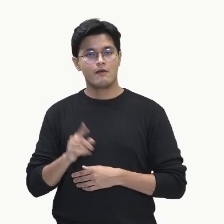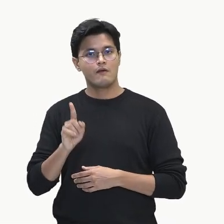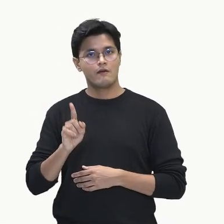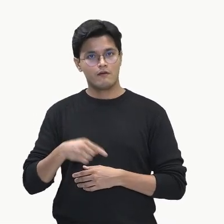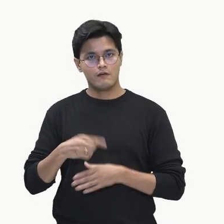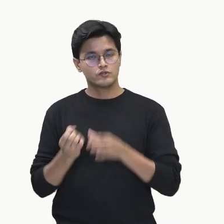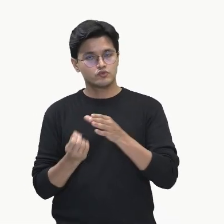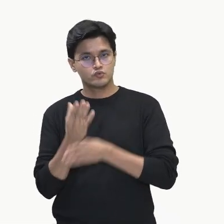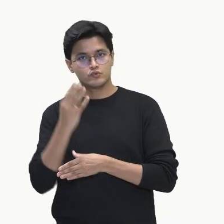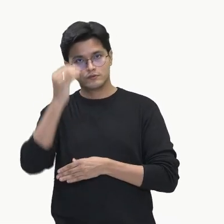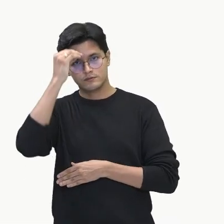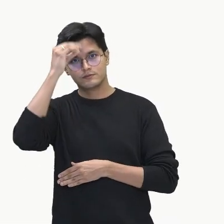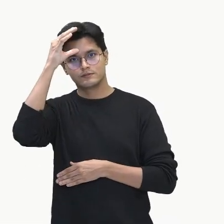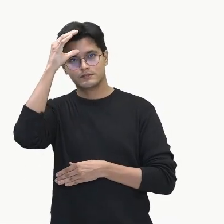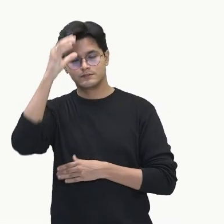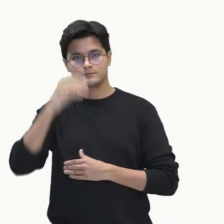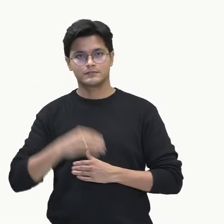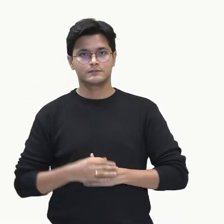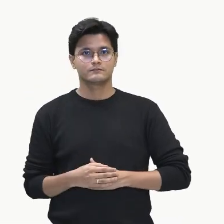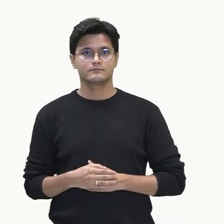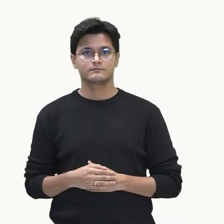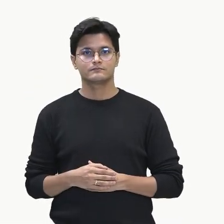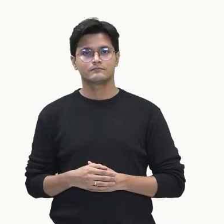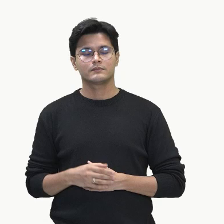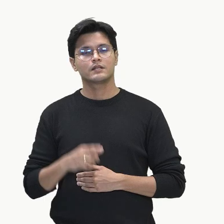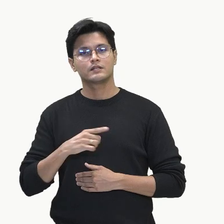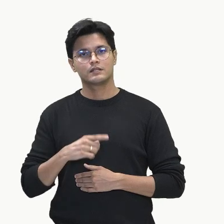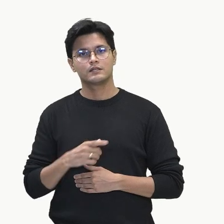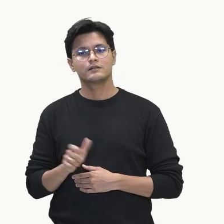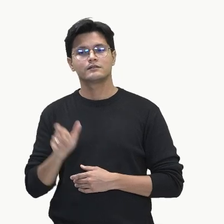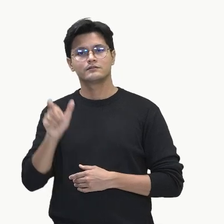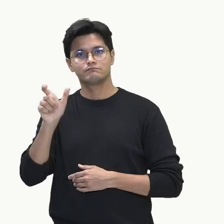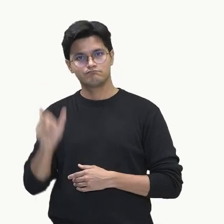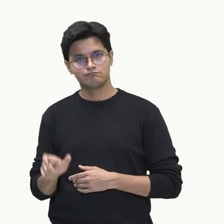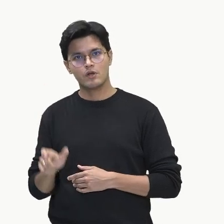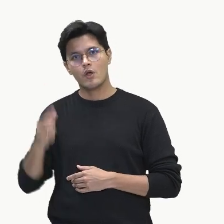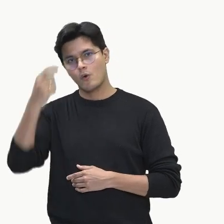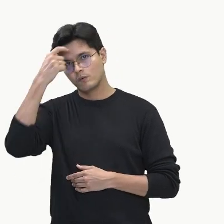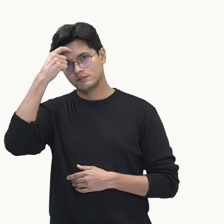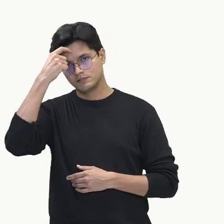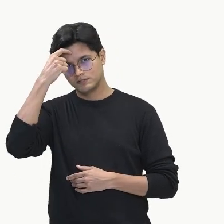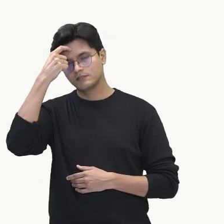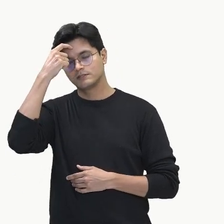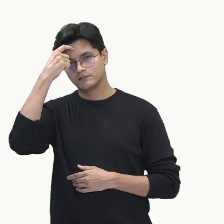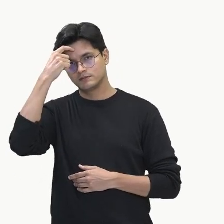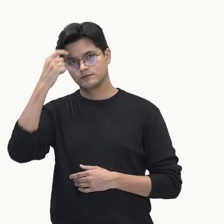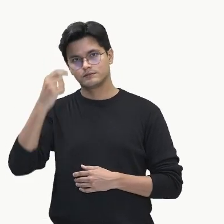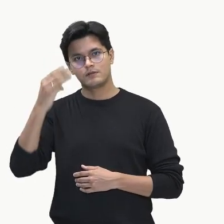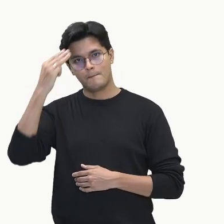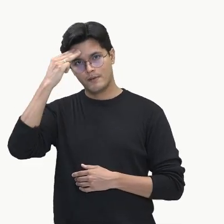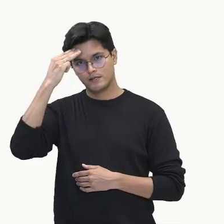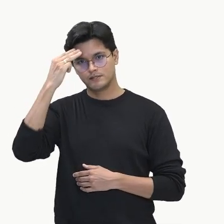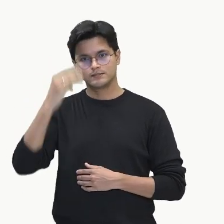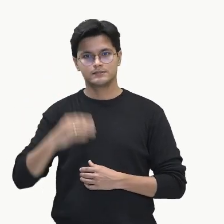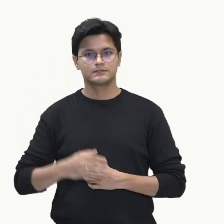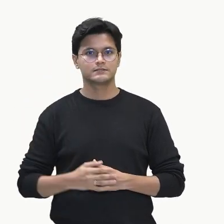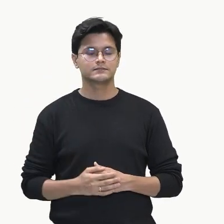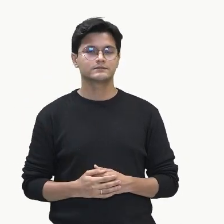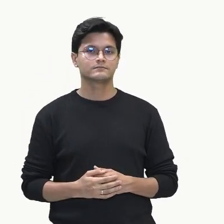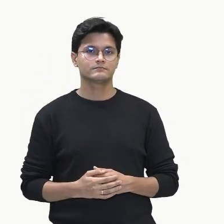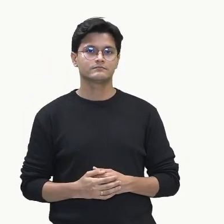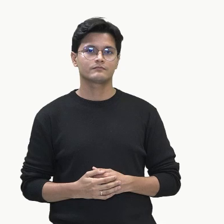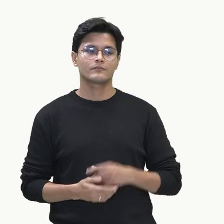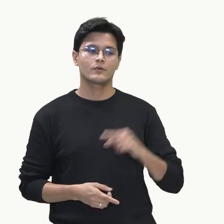É assim que nós conhecemos. De um lado, a nossa consciência, a nossa mente.